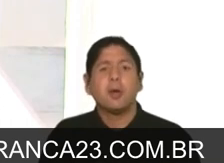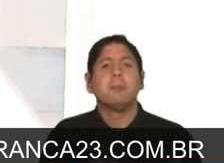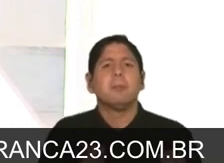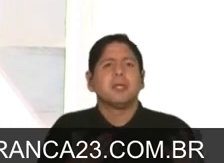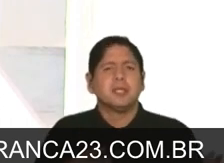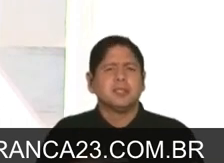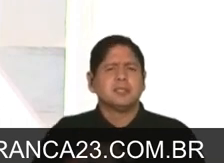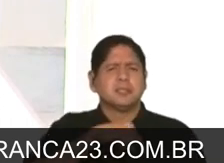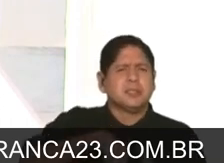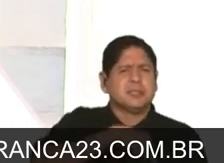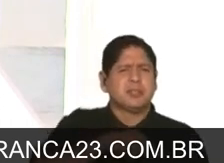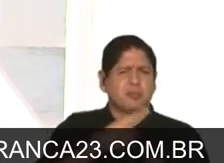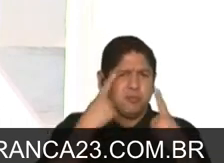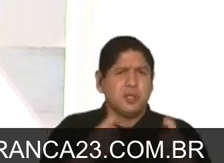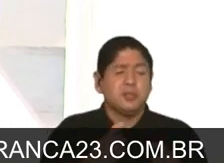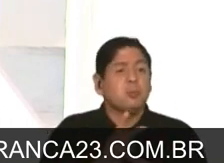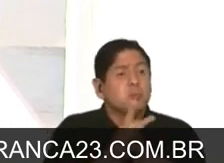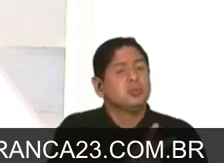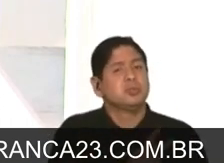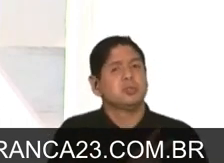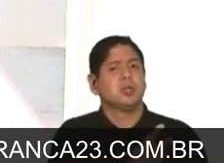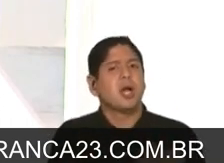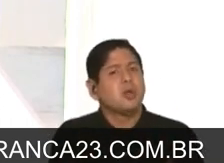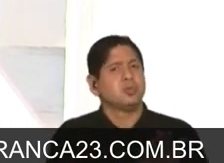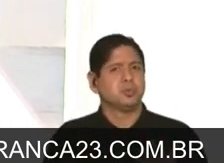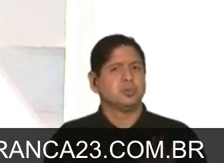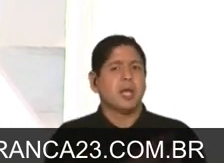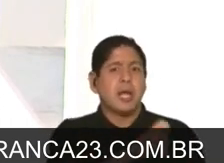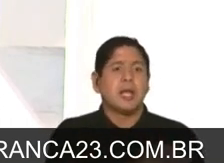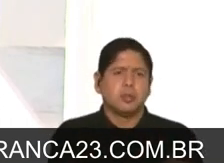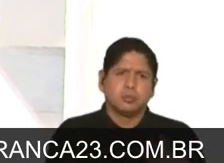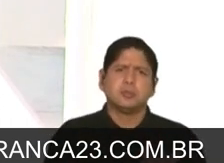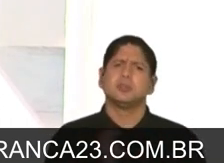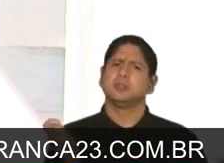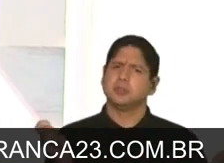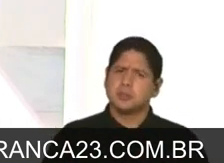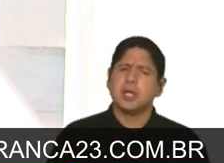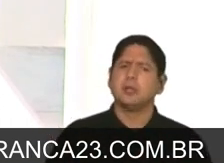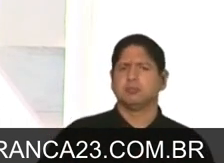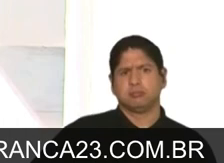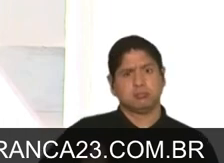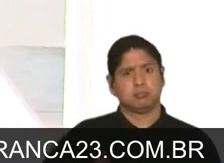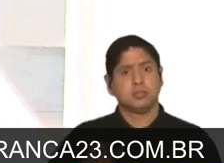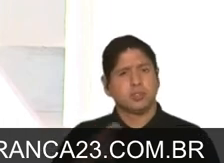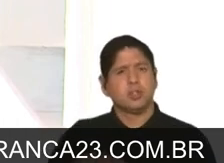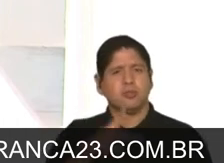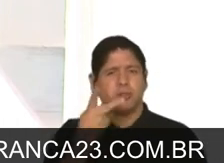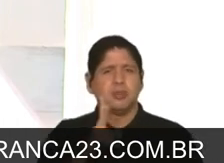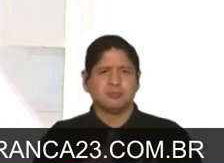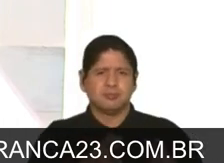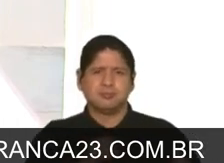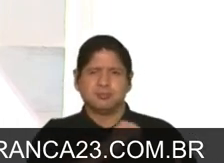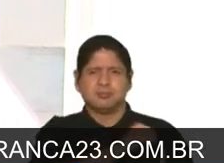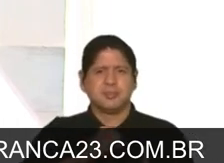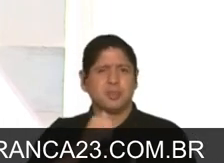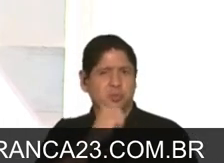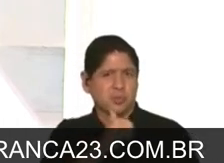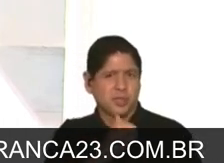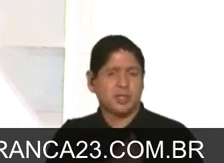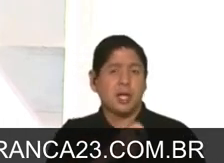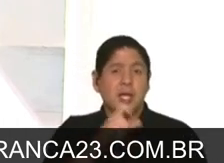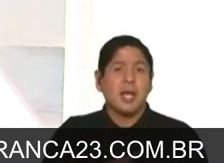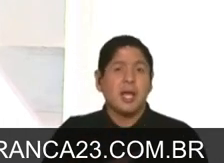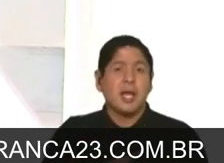com esse ciclo de violência e busquem ajuda. Porque ajuda, ela é possível, ela existe. E quando a gente fala de feminicídio, a gente está falando de